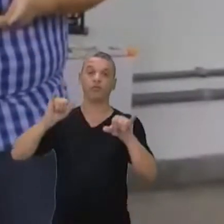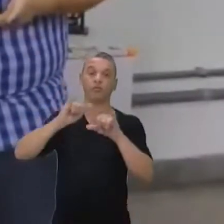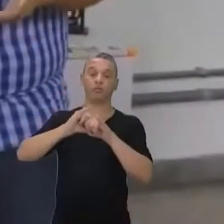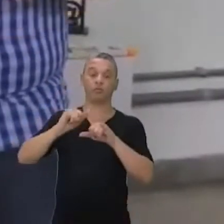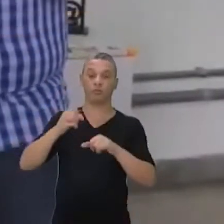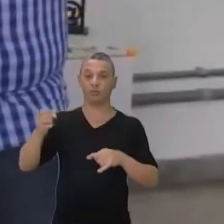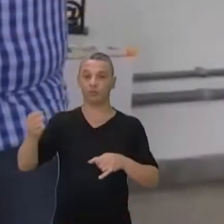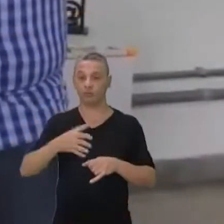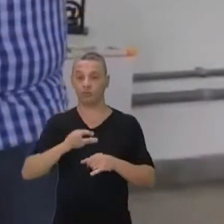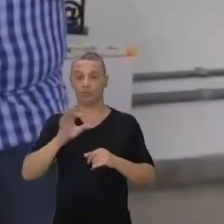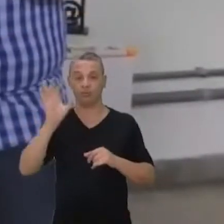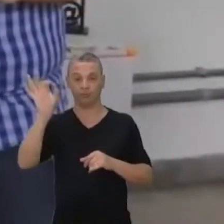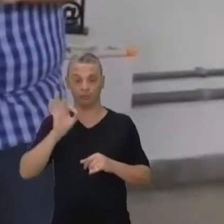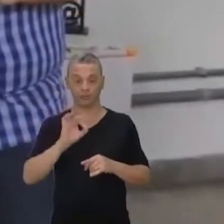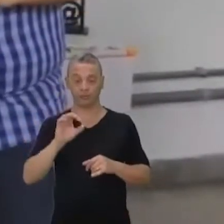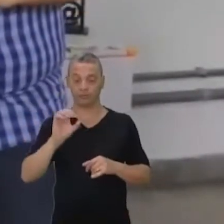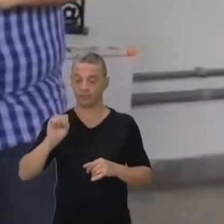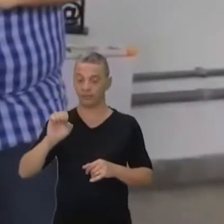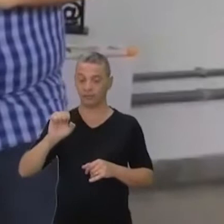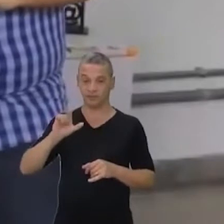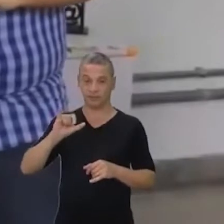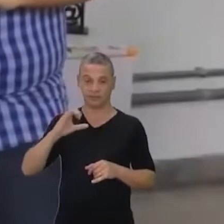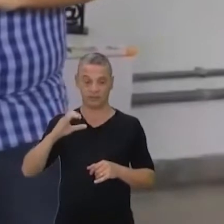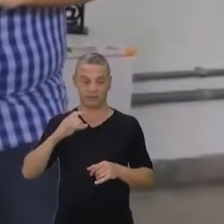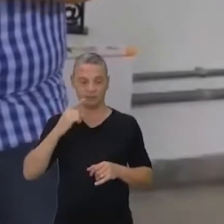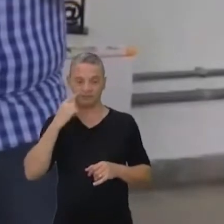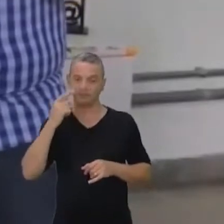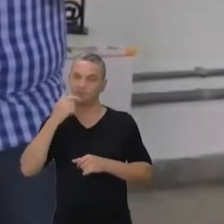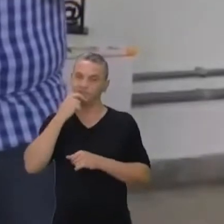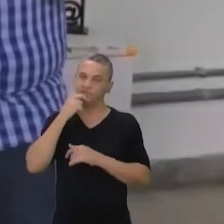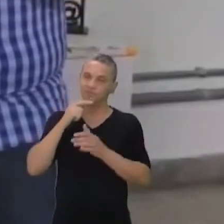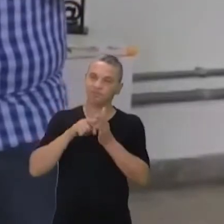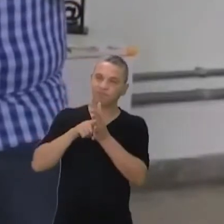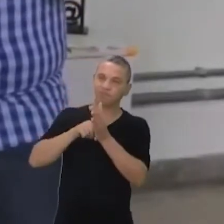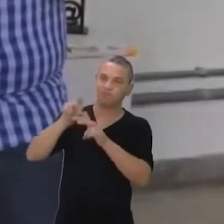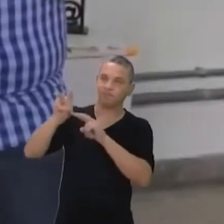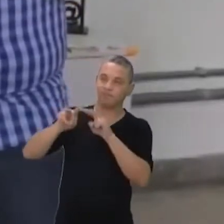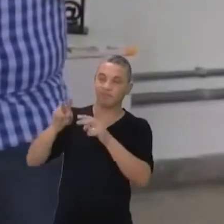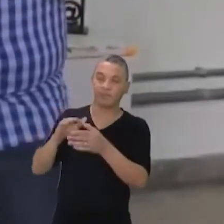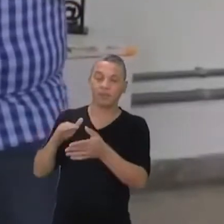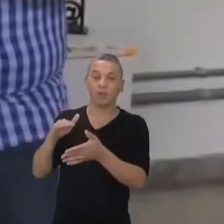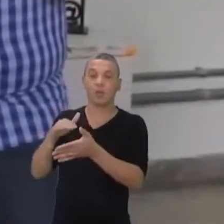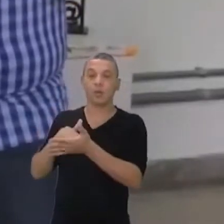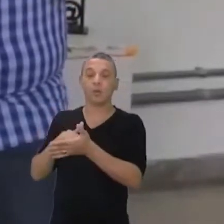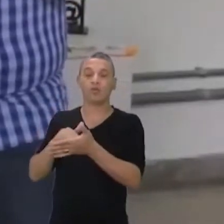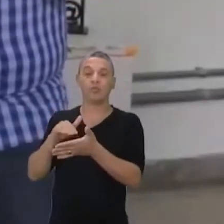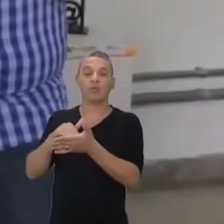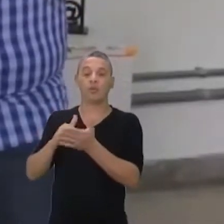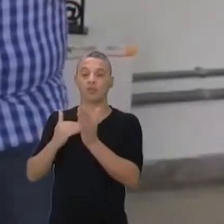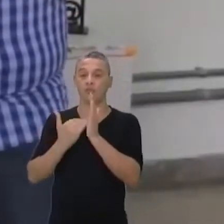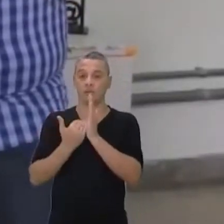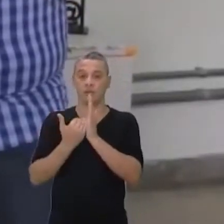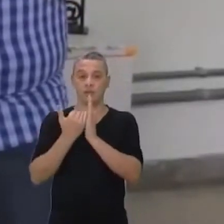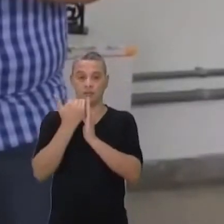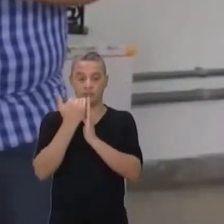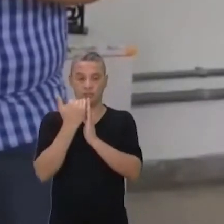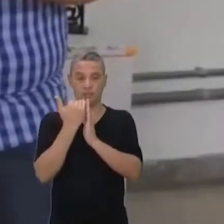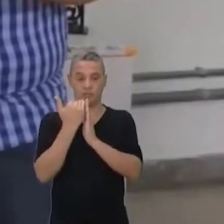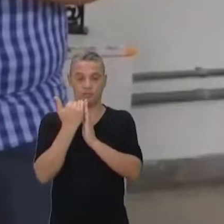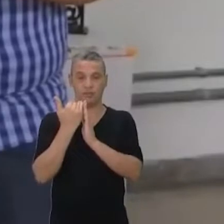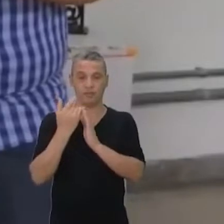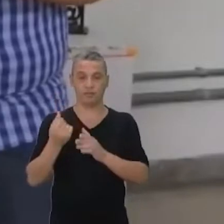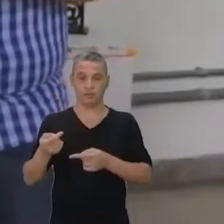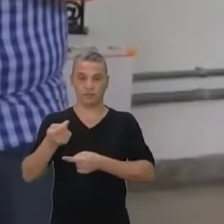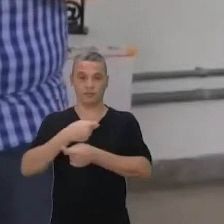nova taxa. Segundo informações no mercado, tá? Essa vai ser a última alta da taxa